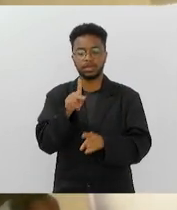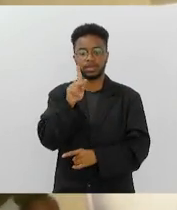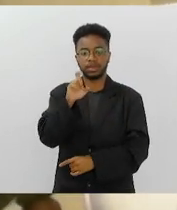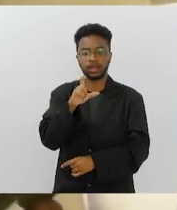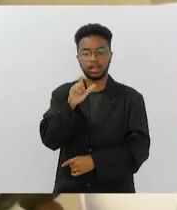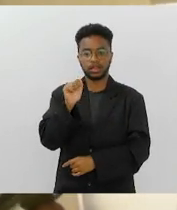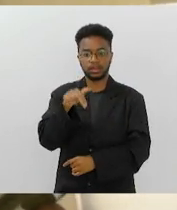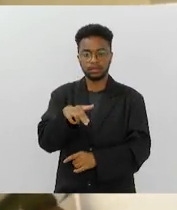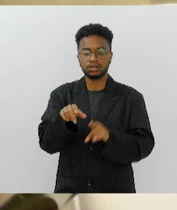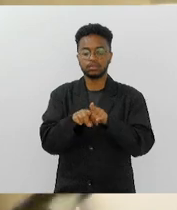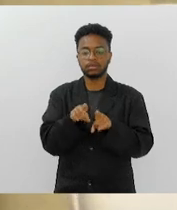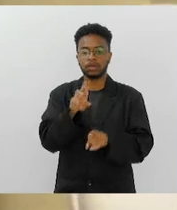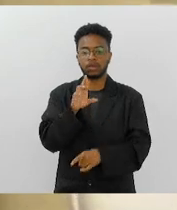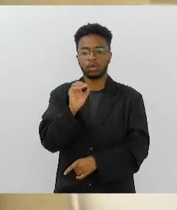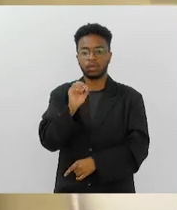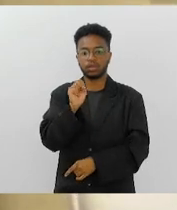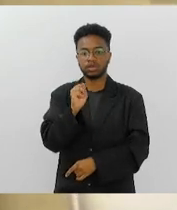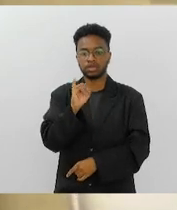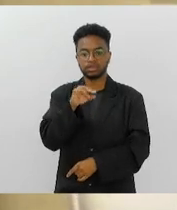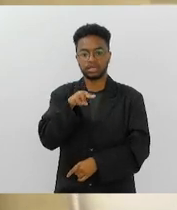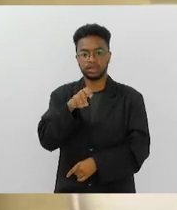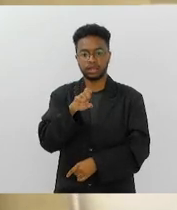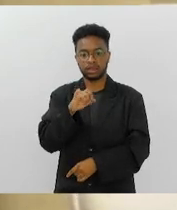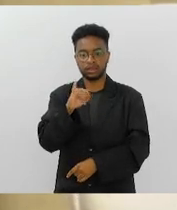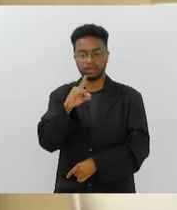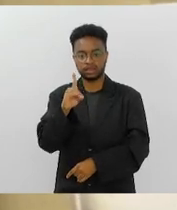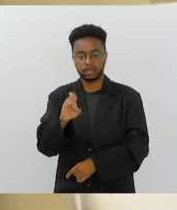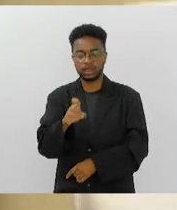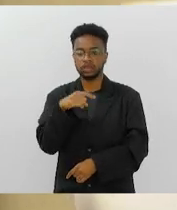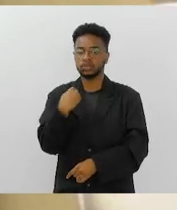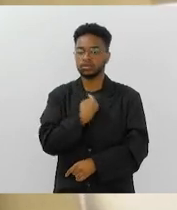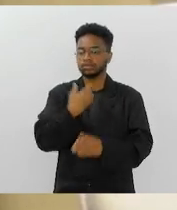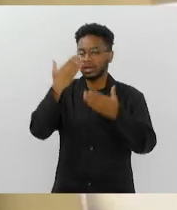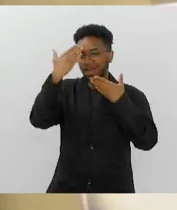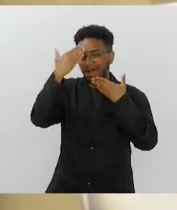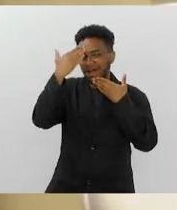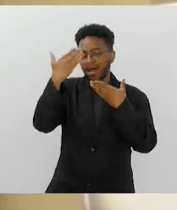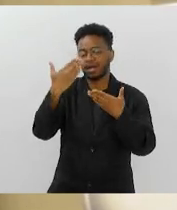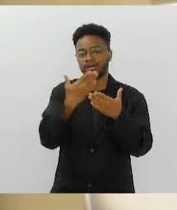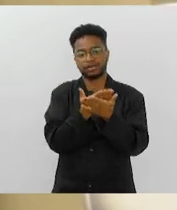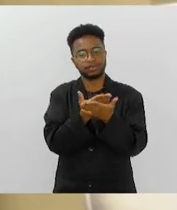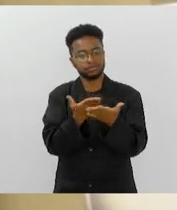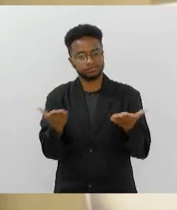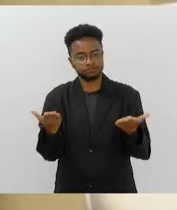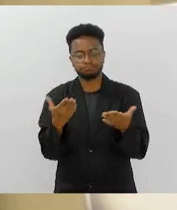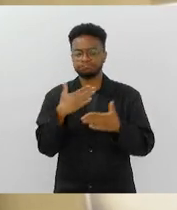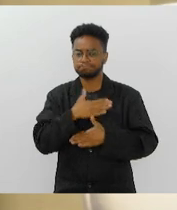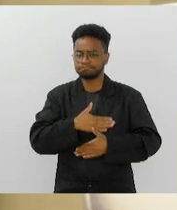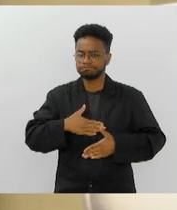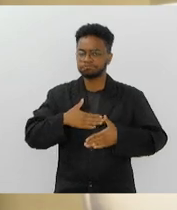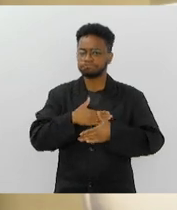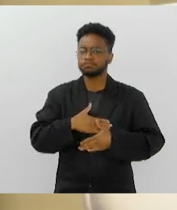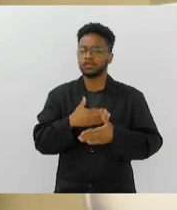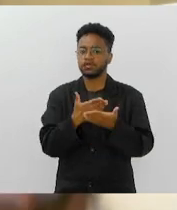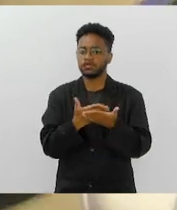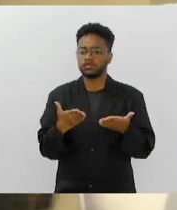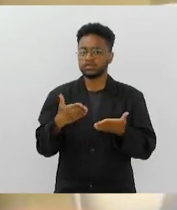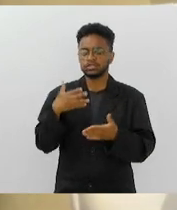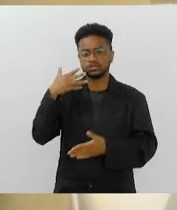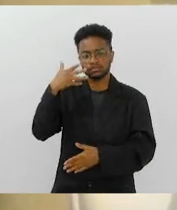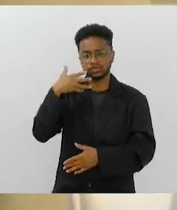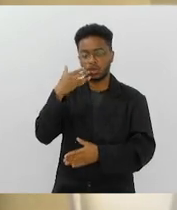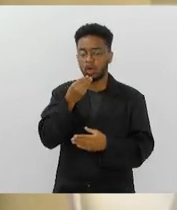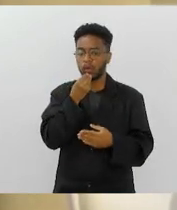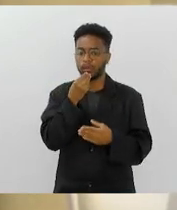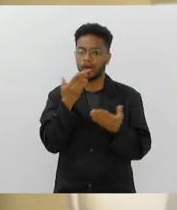Rosineide Freis. A gente agradece muitíssimo, foi uma honra, foi um prazer. É claro que agora a